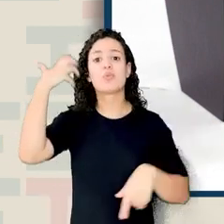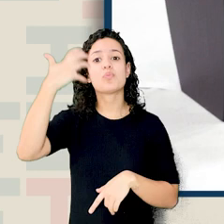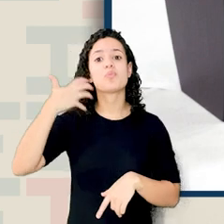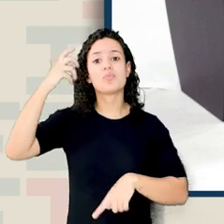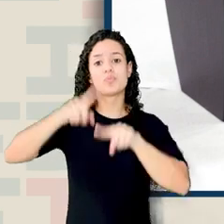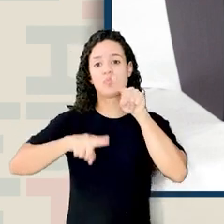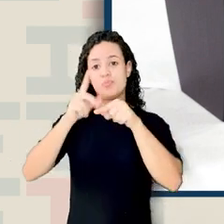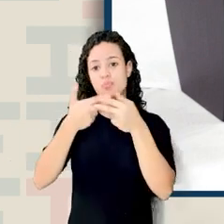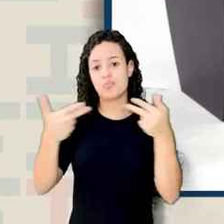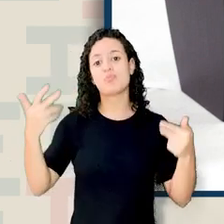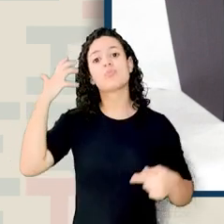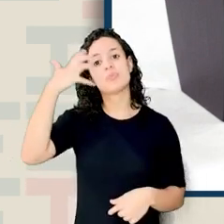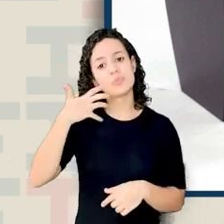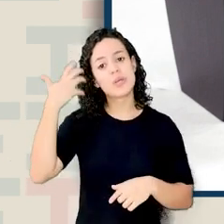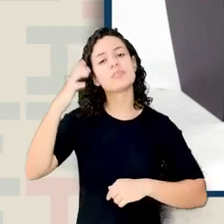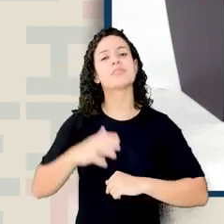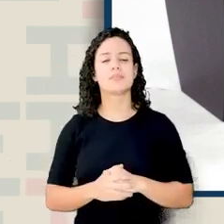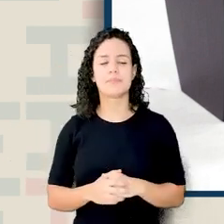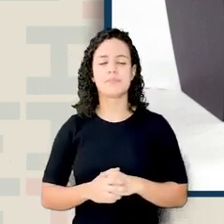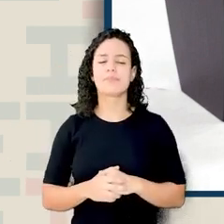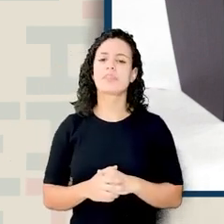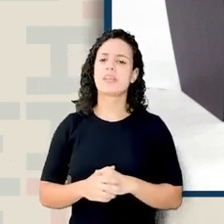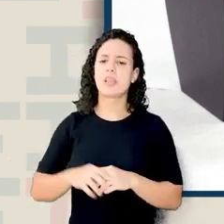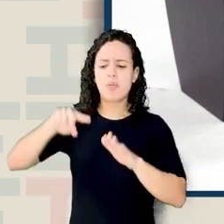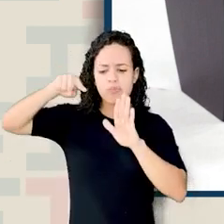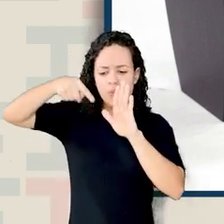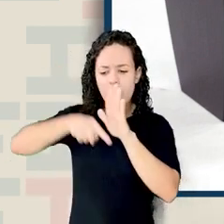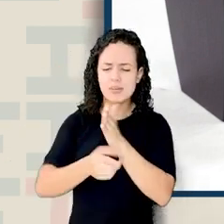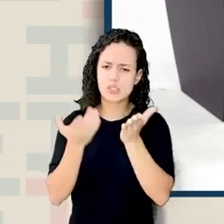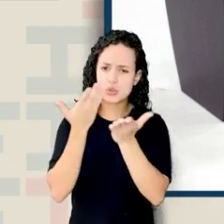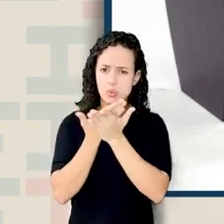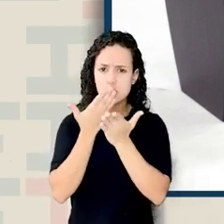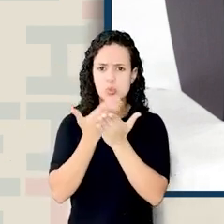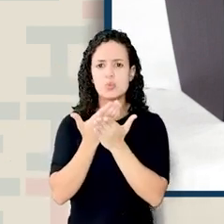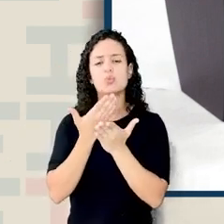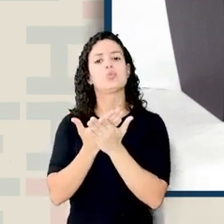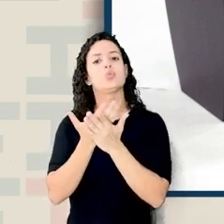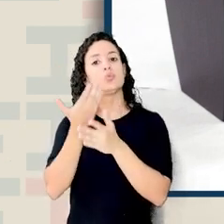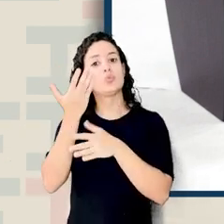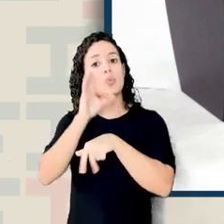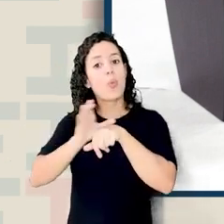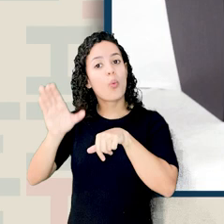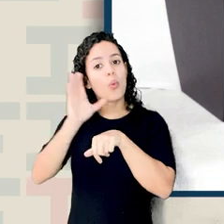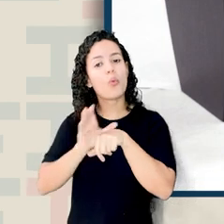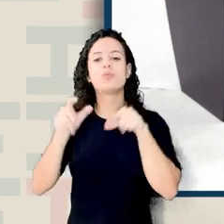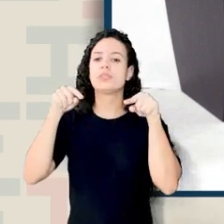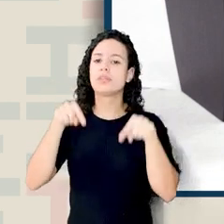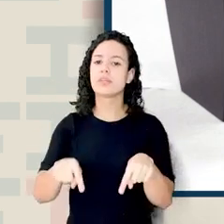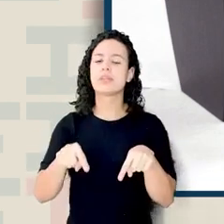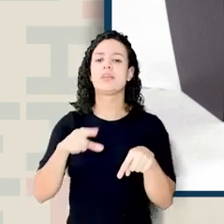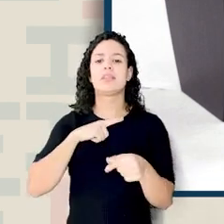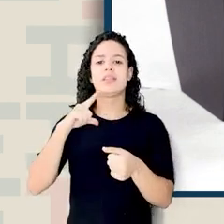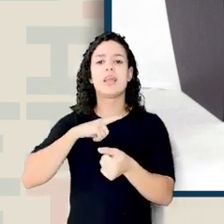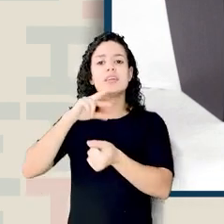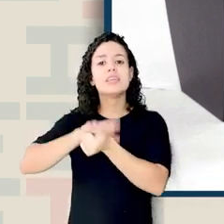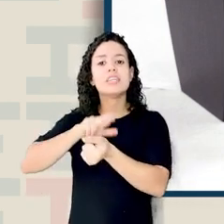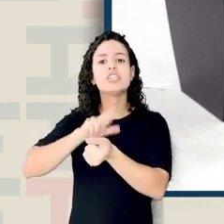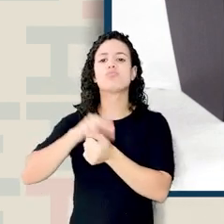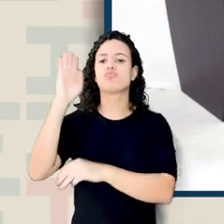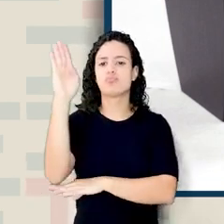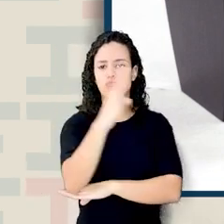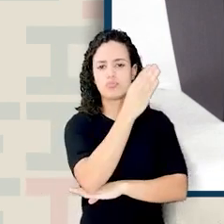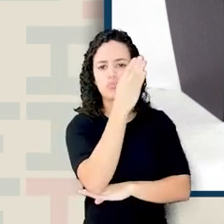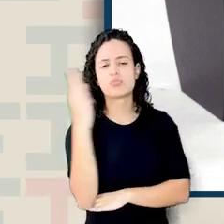percussiva. A ideia de poder se aprofundar neste curso, com essa rítmica do maracatu